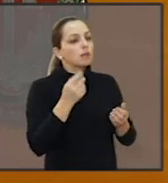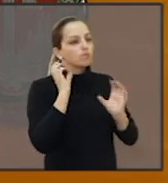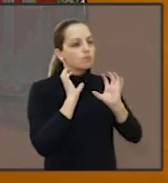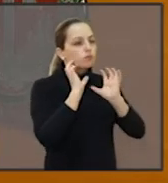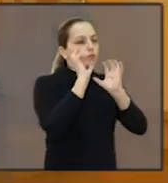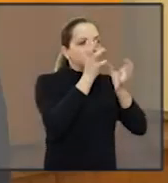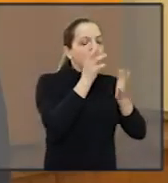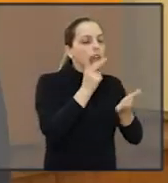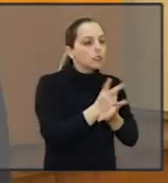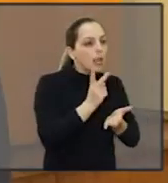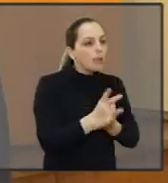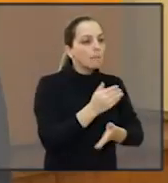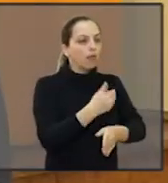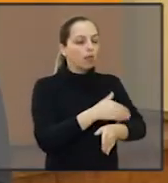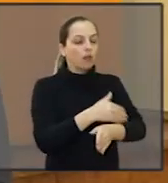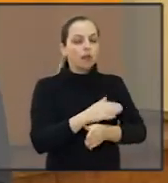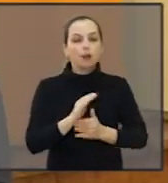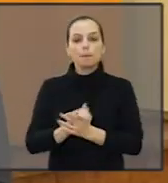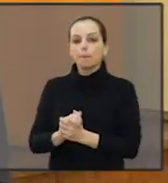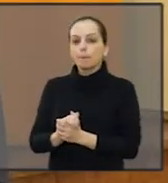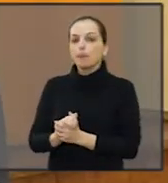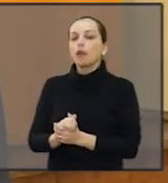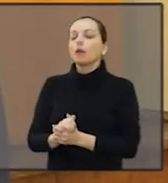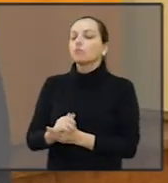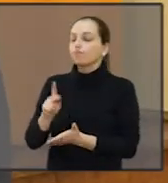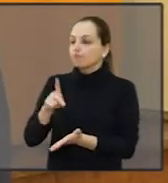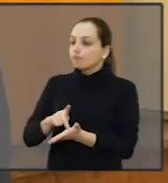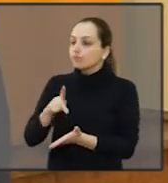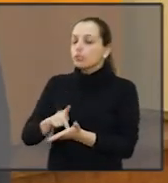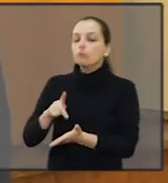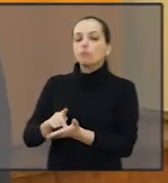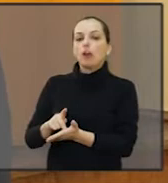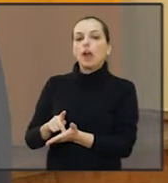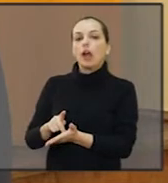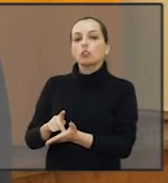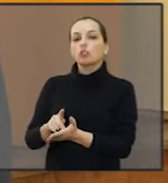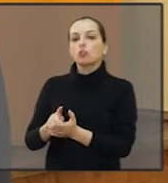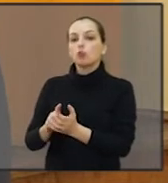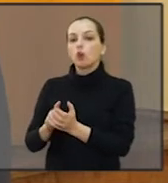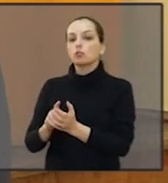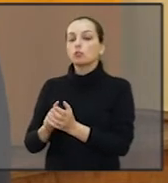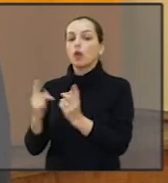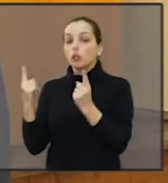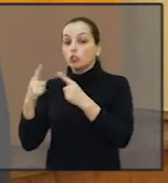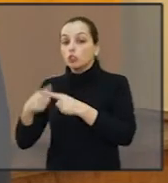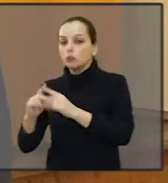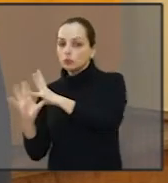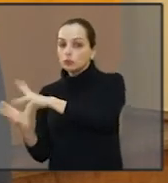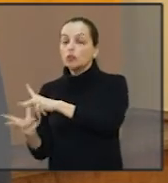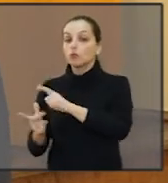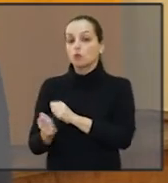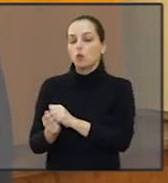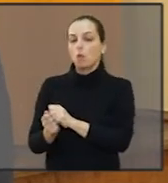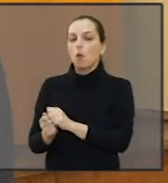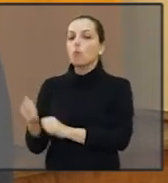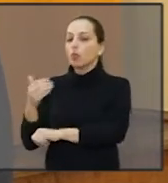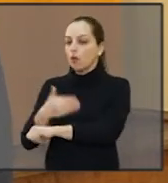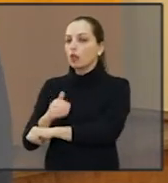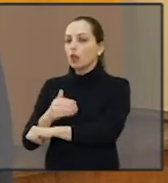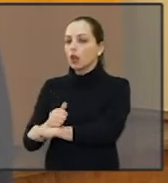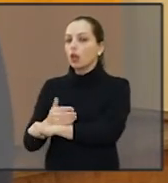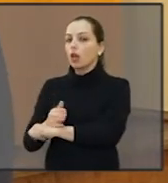também fizeram isso. Isso foi uma coisa que marcou muito o nosso campeonato mundial, né? Quando a gente estava treinando